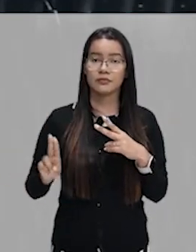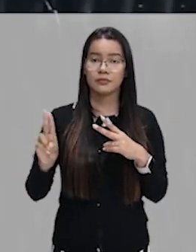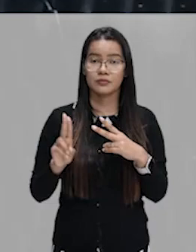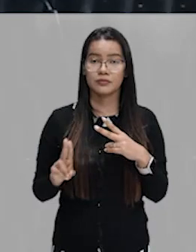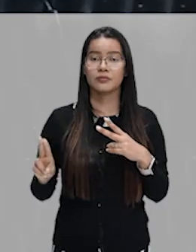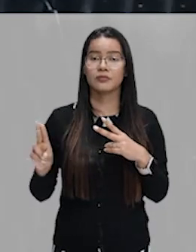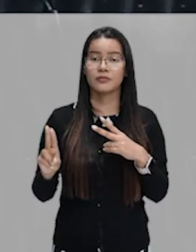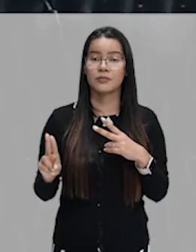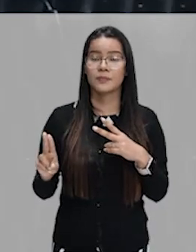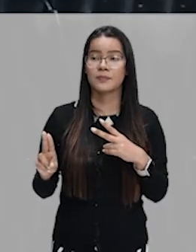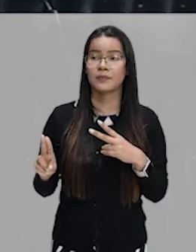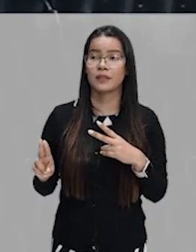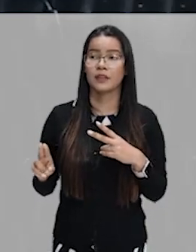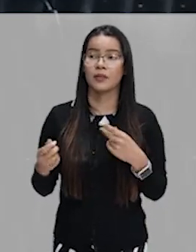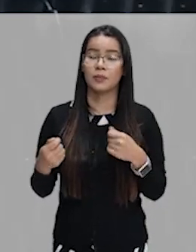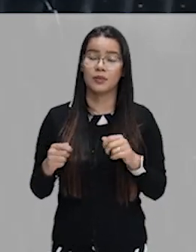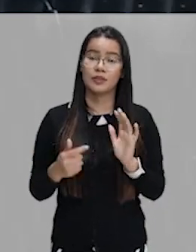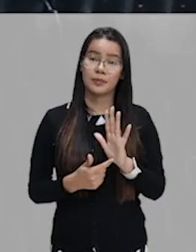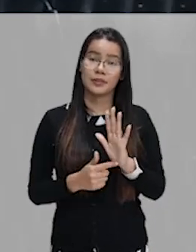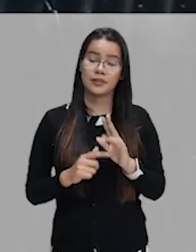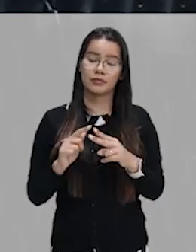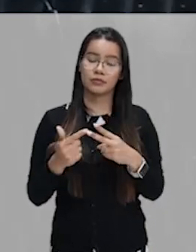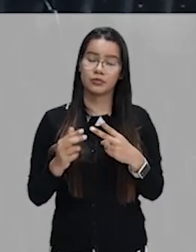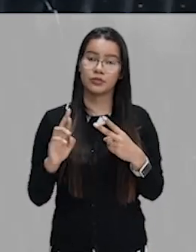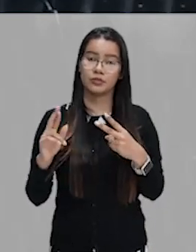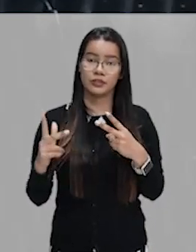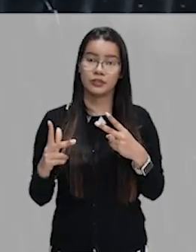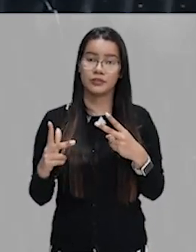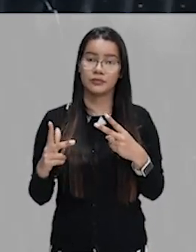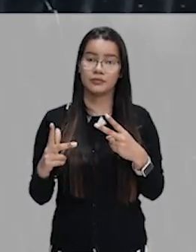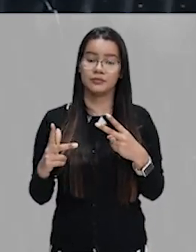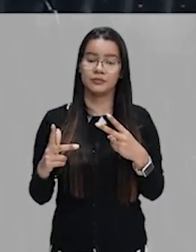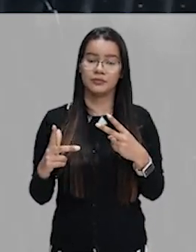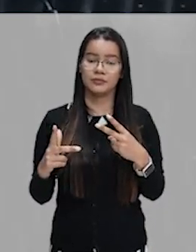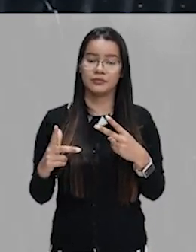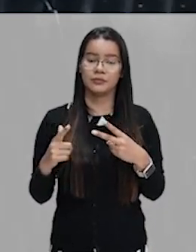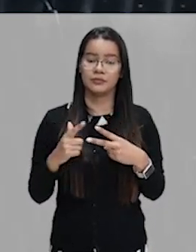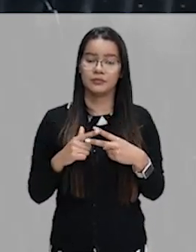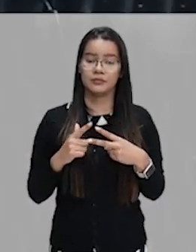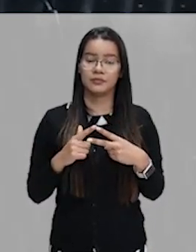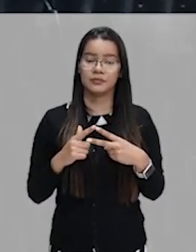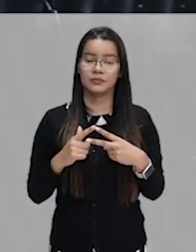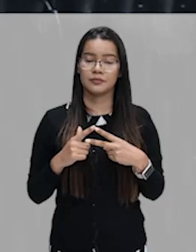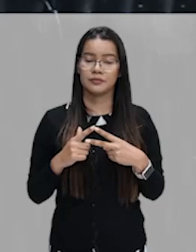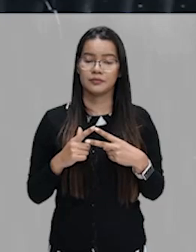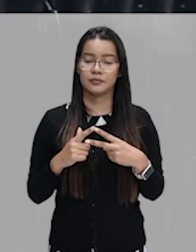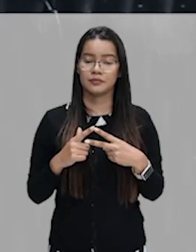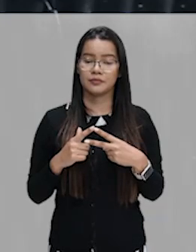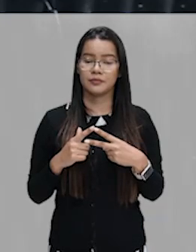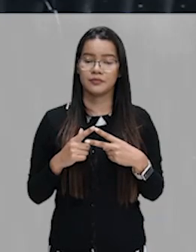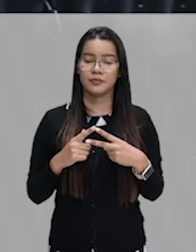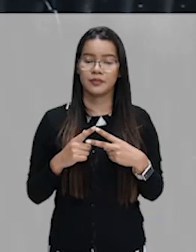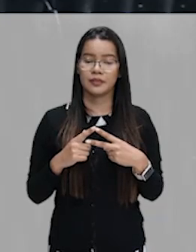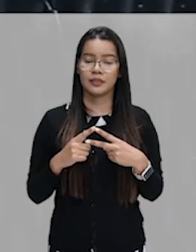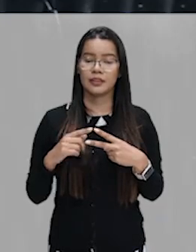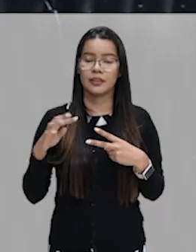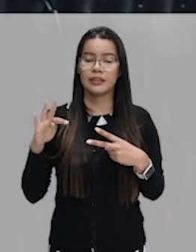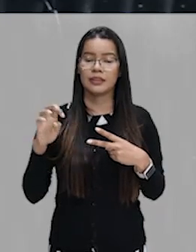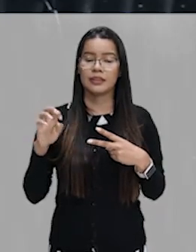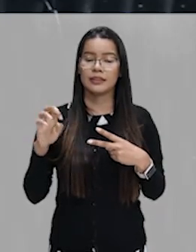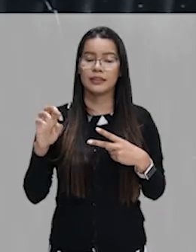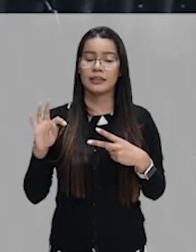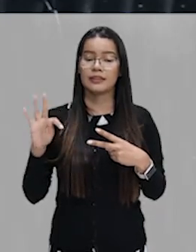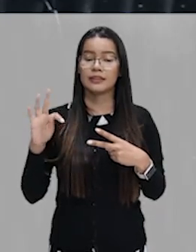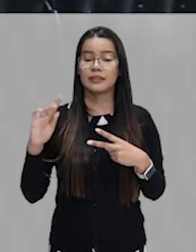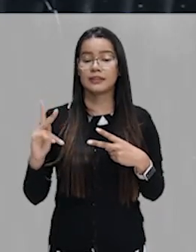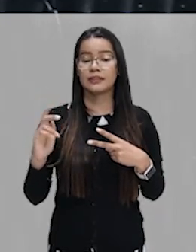do verbo there to be. Ele pode ser apresentado de duas maneiras. There is ou there are. Então, observem o que eu